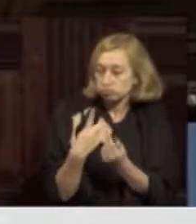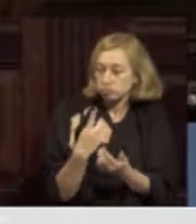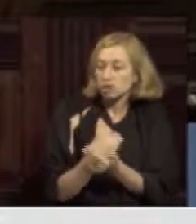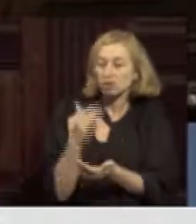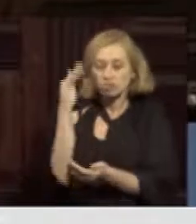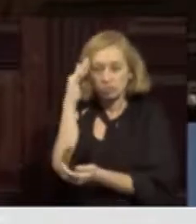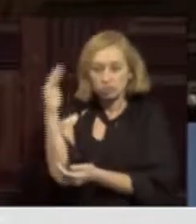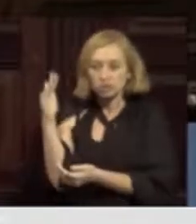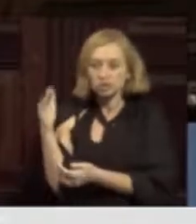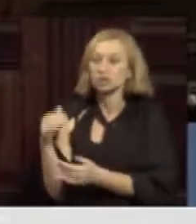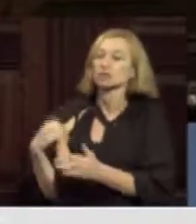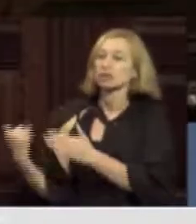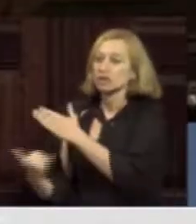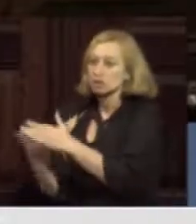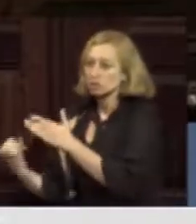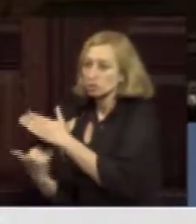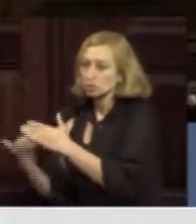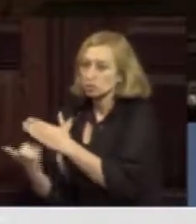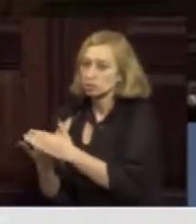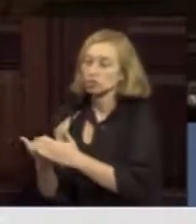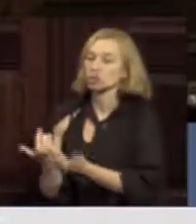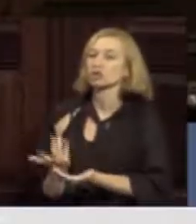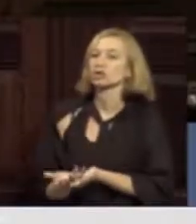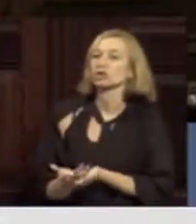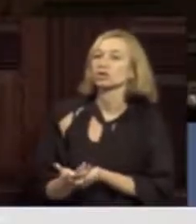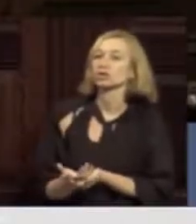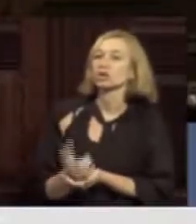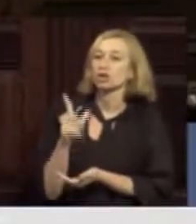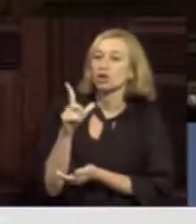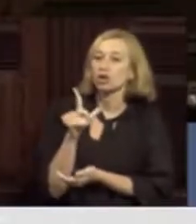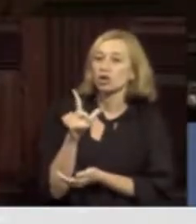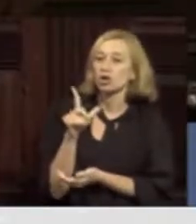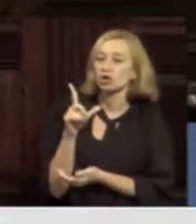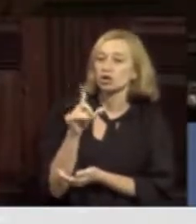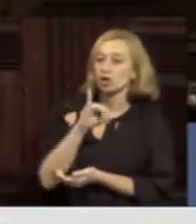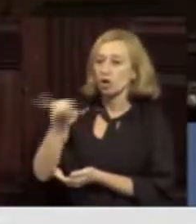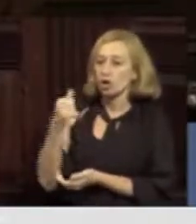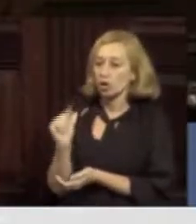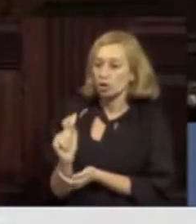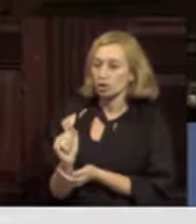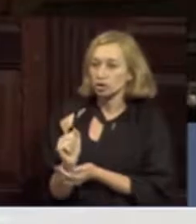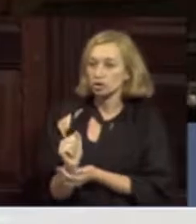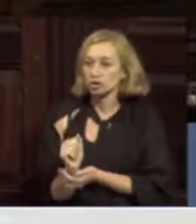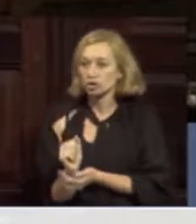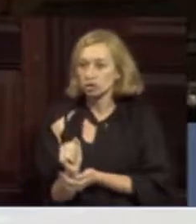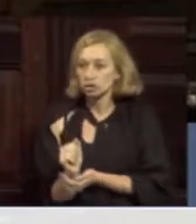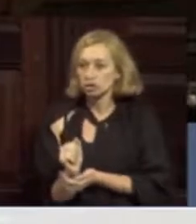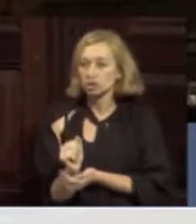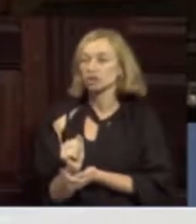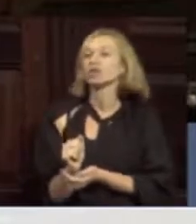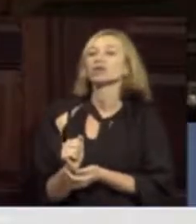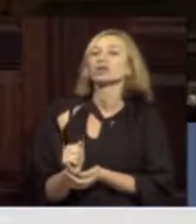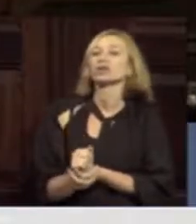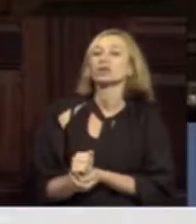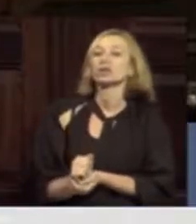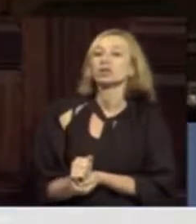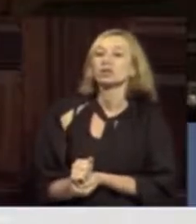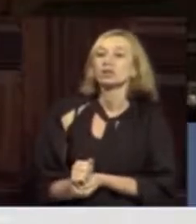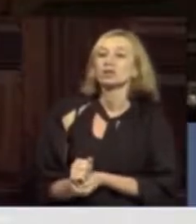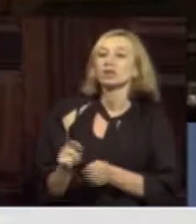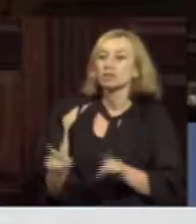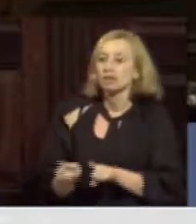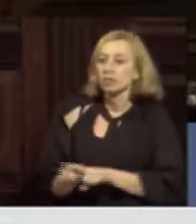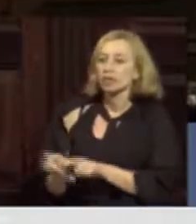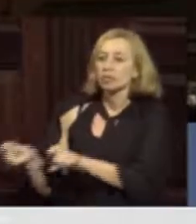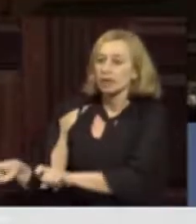para a indústria no que tange a questão da logística, e não só para a indústria, no esquadro de sua produção, como também para a agricultura